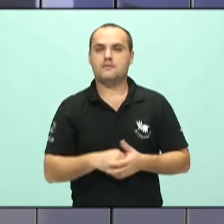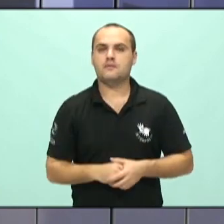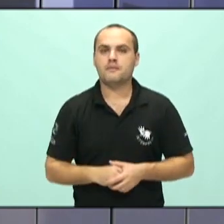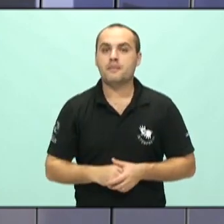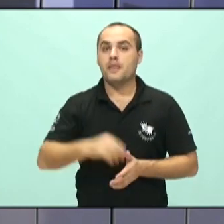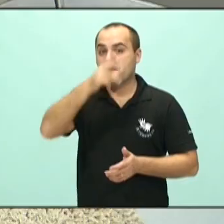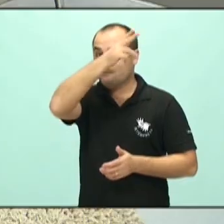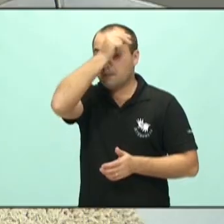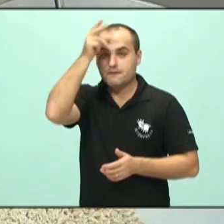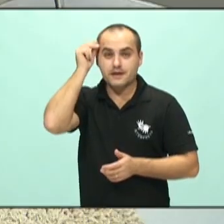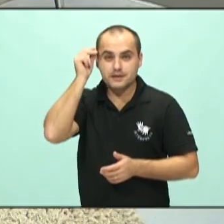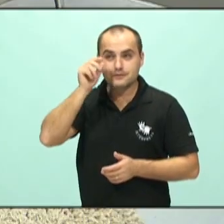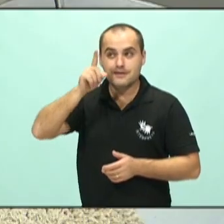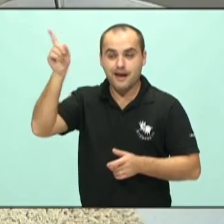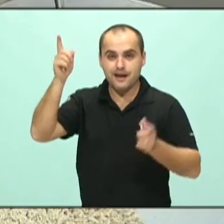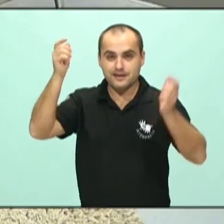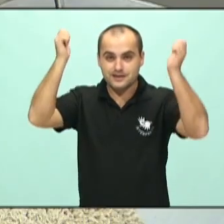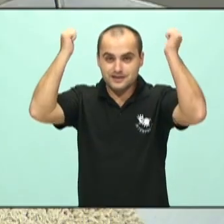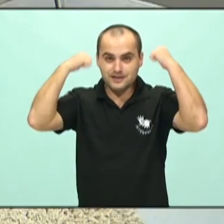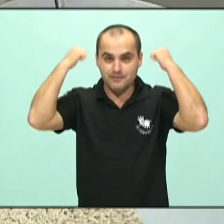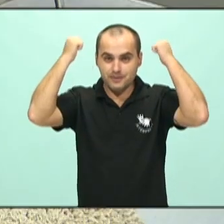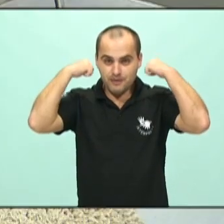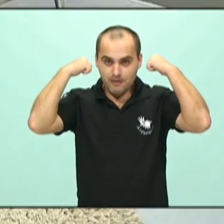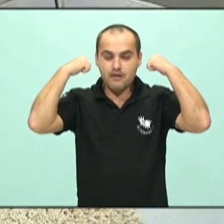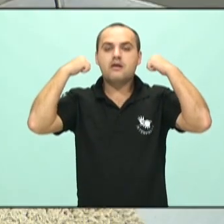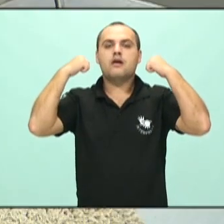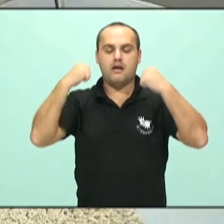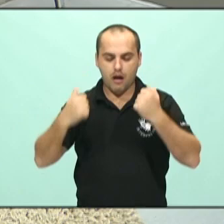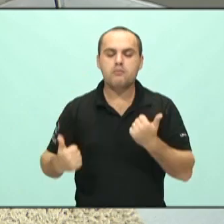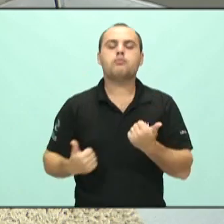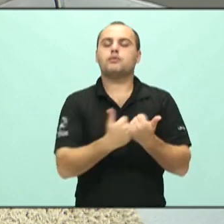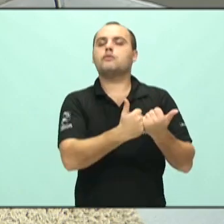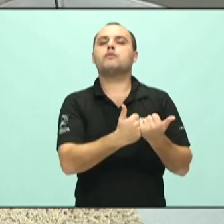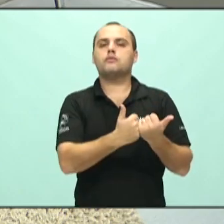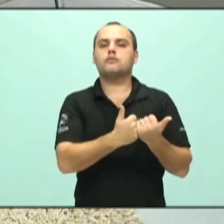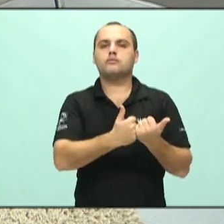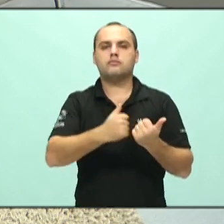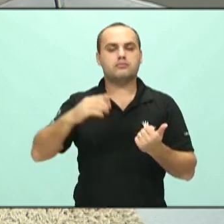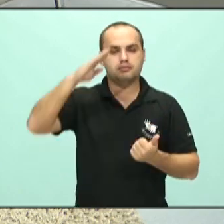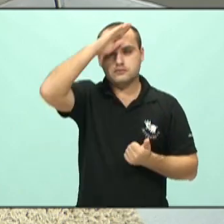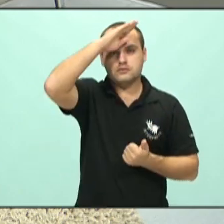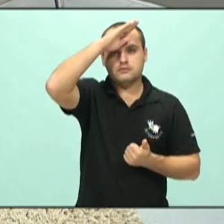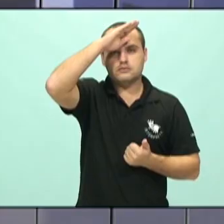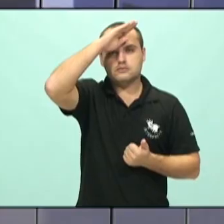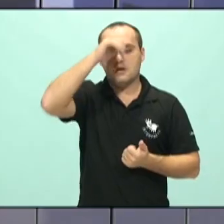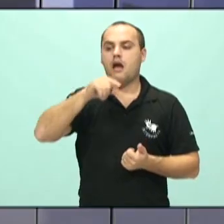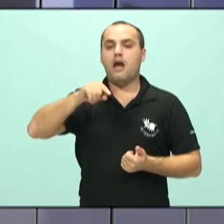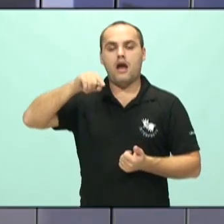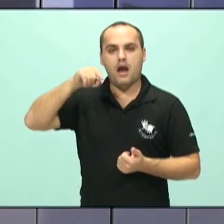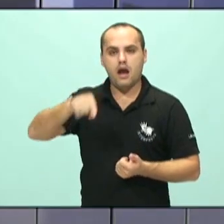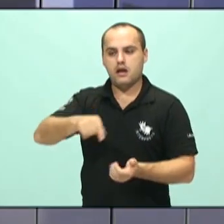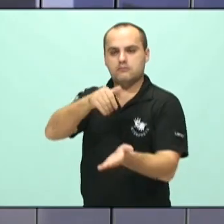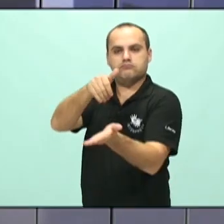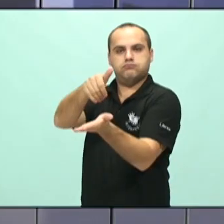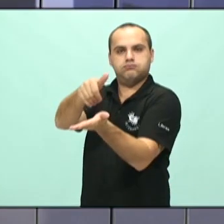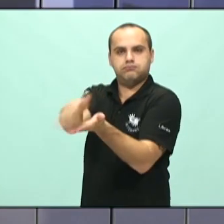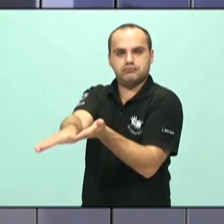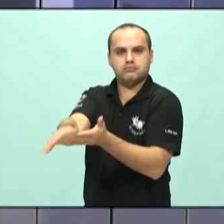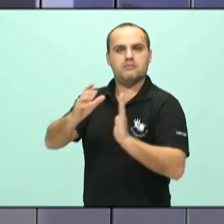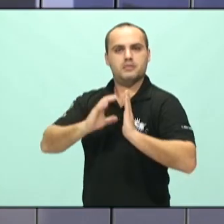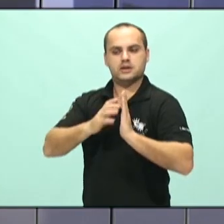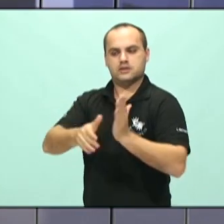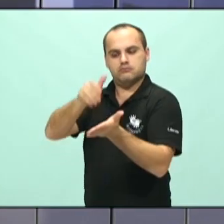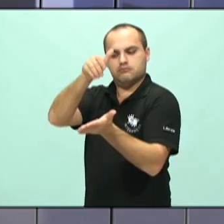apoiou o Bolsonaro. Foi expulso sumariamente do partido. Sem direito à defesa. Foi expulso. E o partido